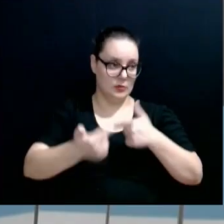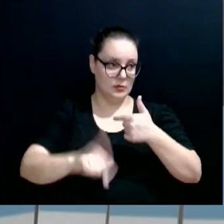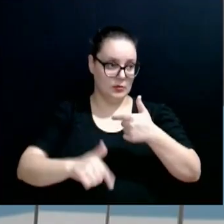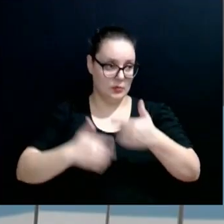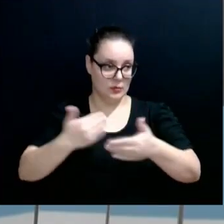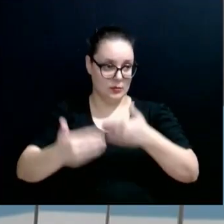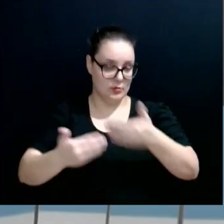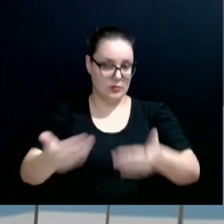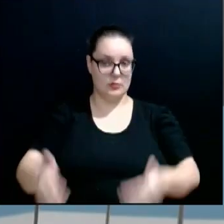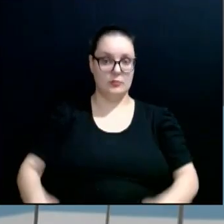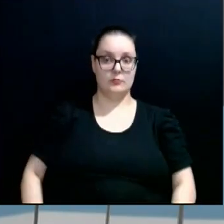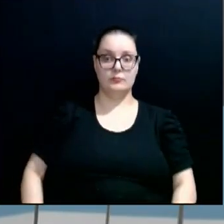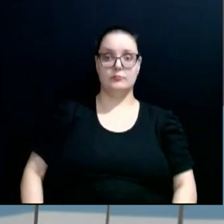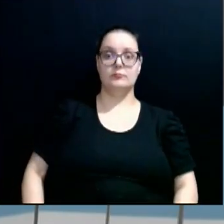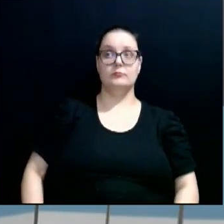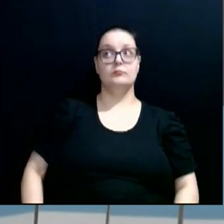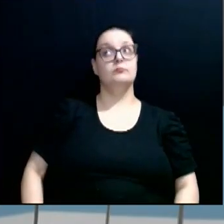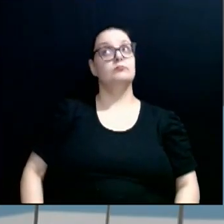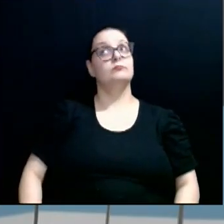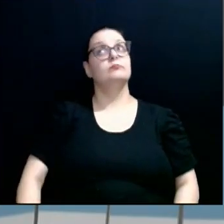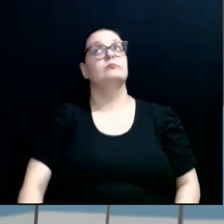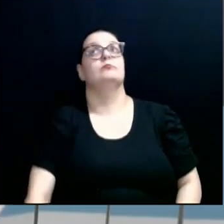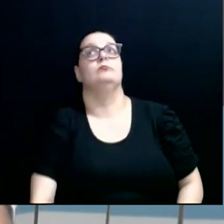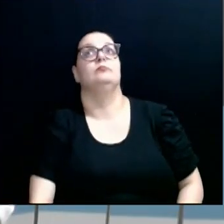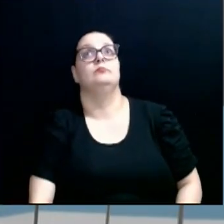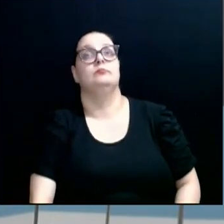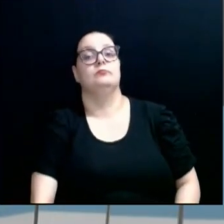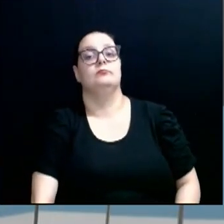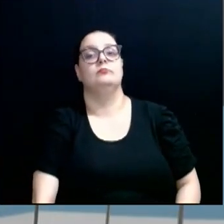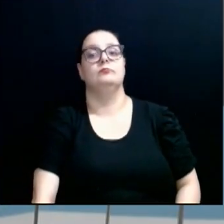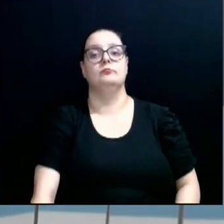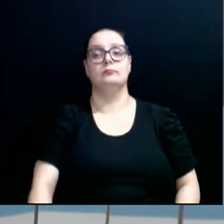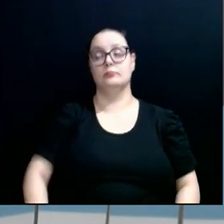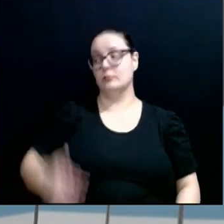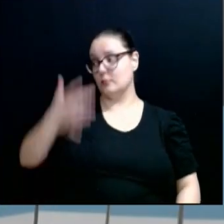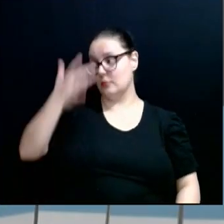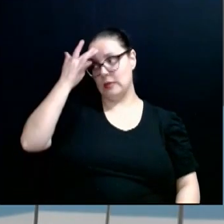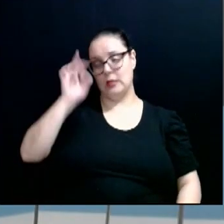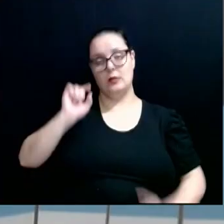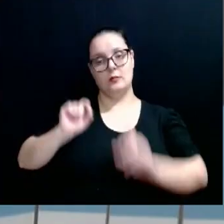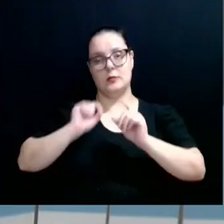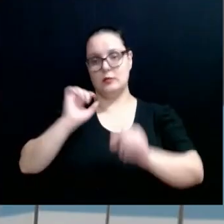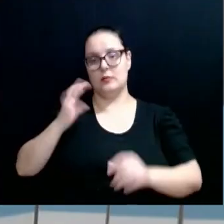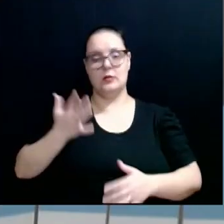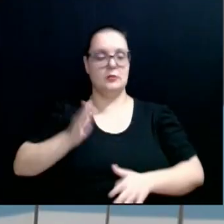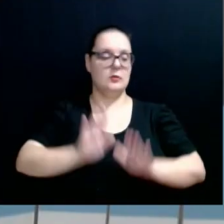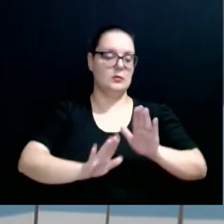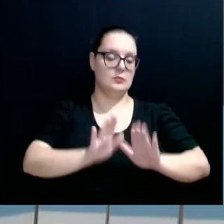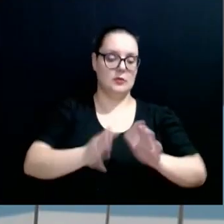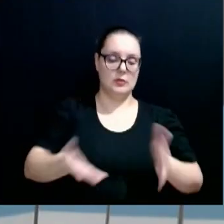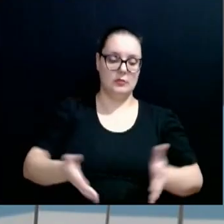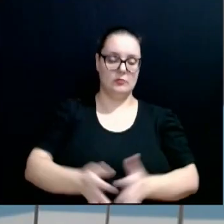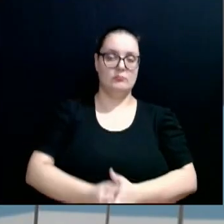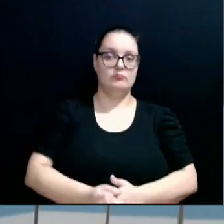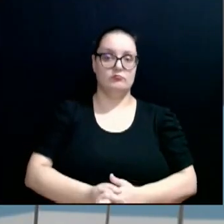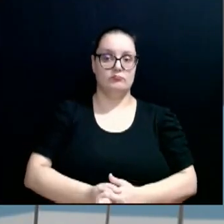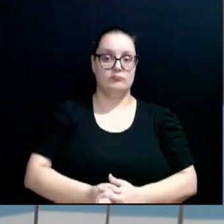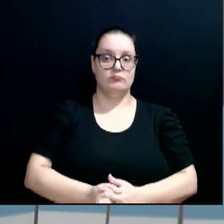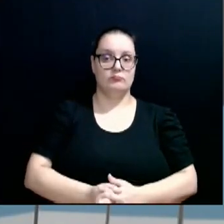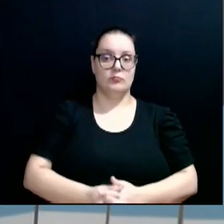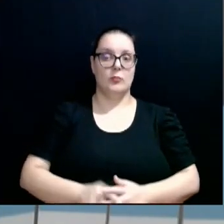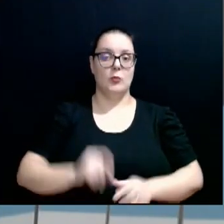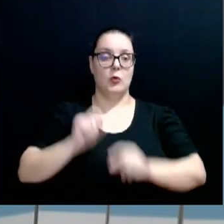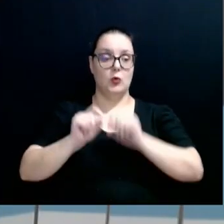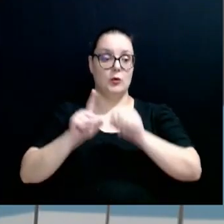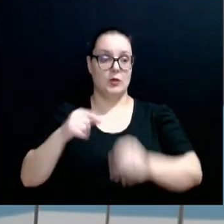uma pergunta, a gente não sabe o que vai acontecer, né, na licitação. Então, o que é importante a gente saber?